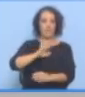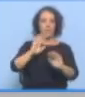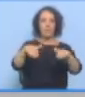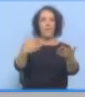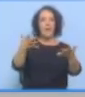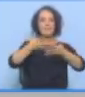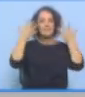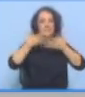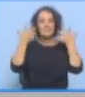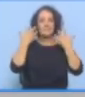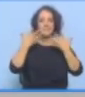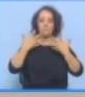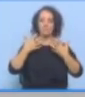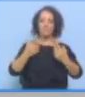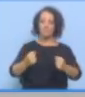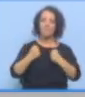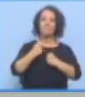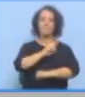ânimo, coragem humana